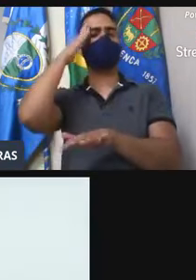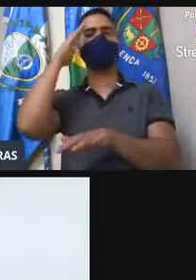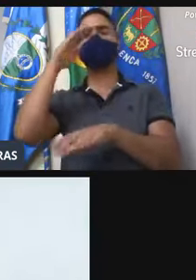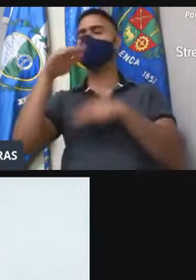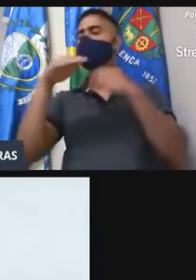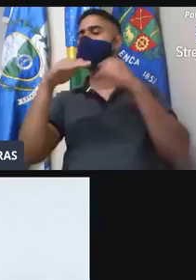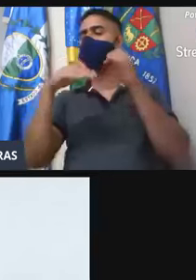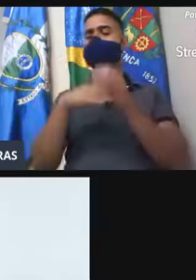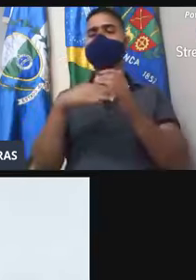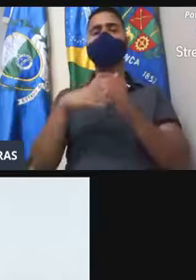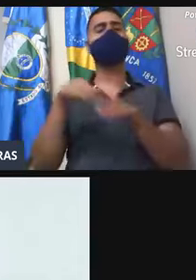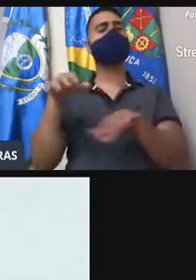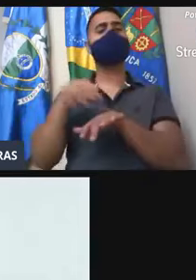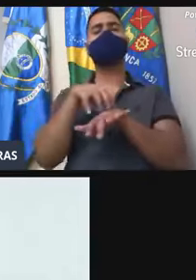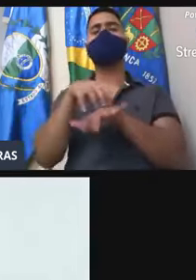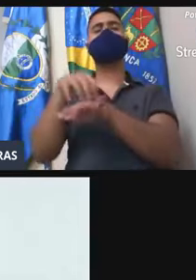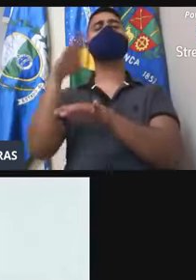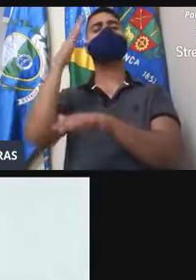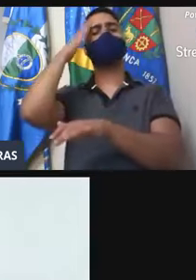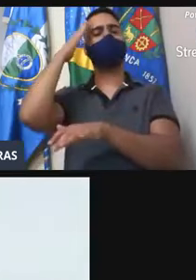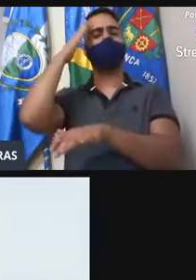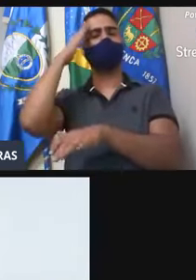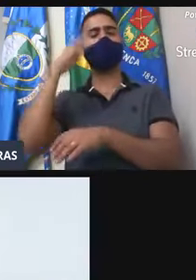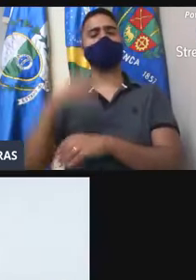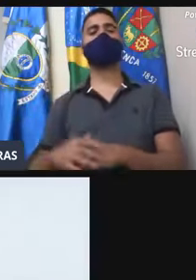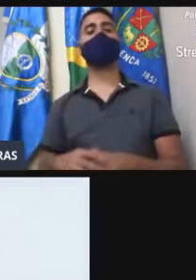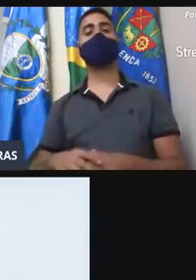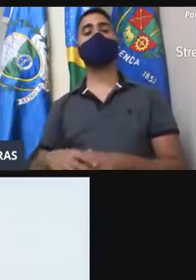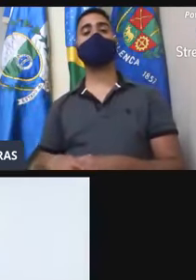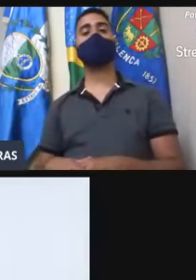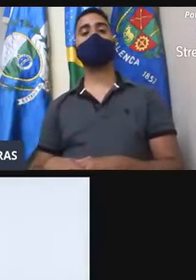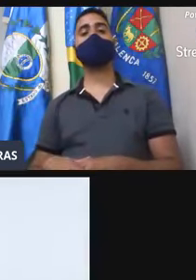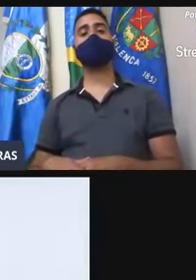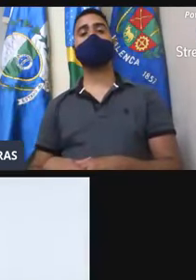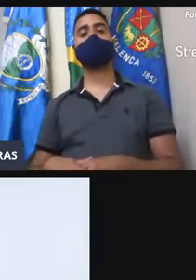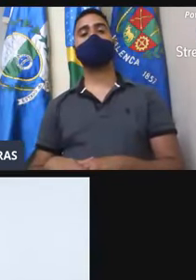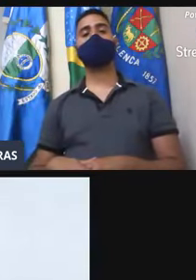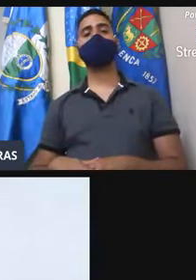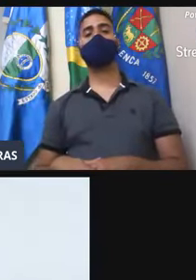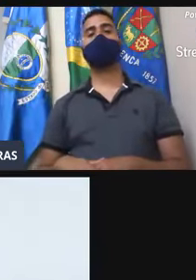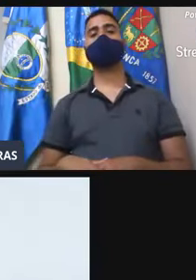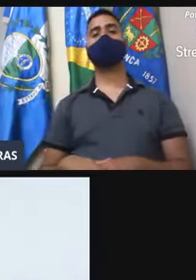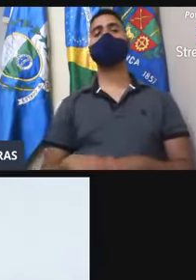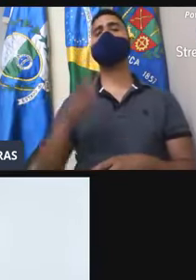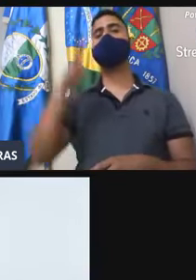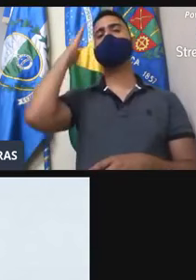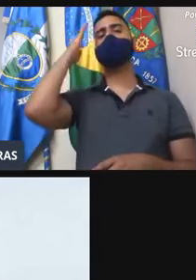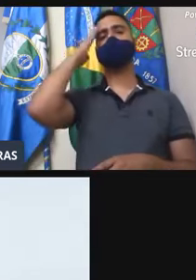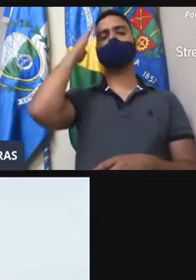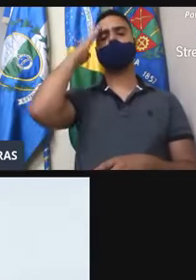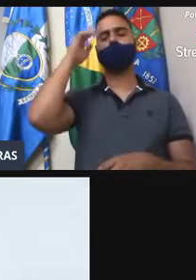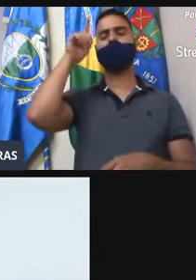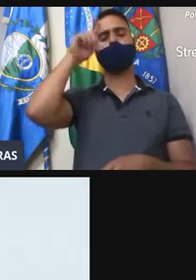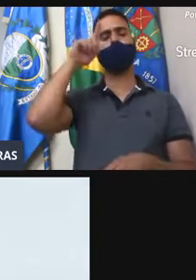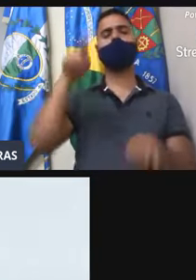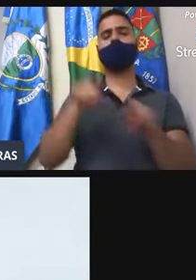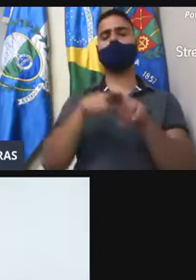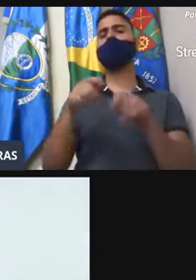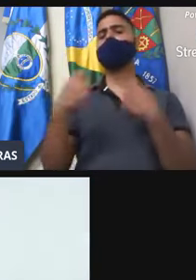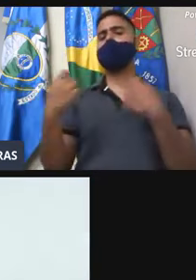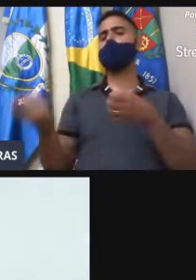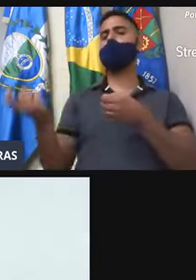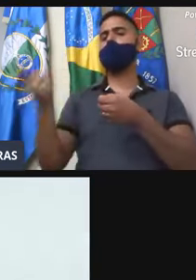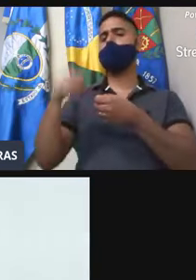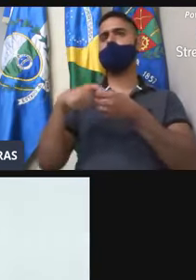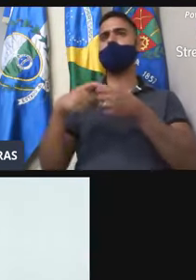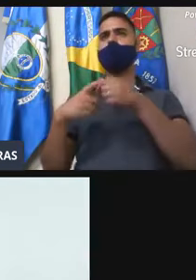é turismo. Tudo gira em torno do turismo. A gente sabe também dessa necessidade precípua para que